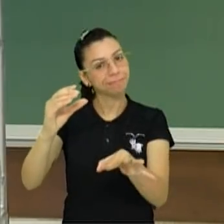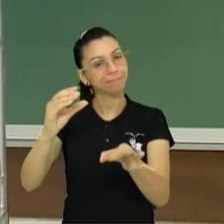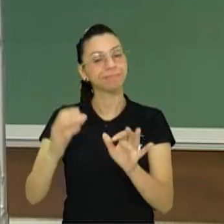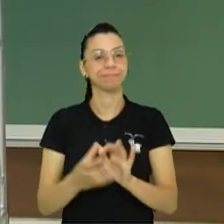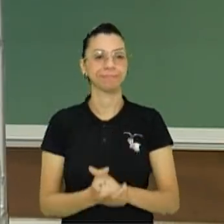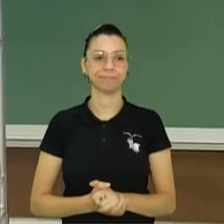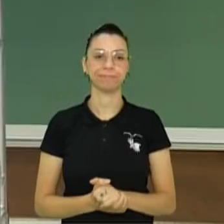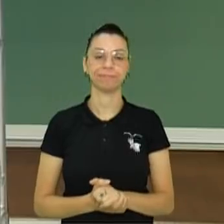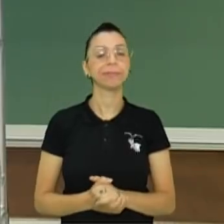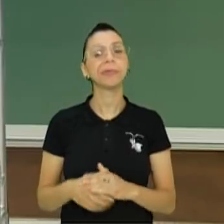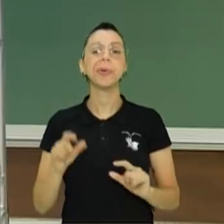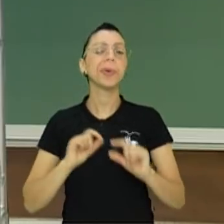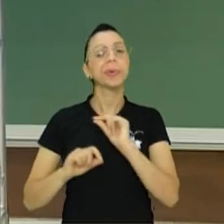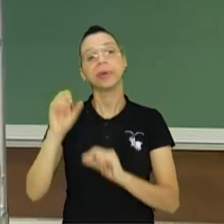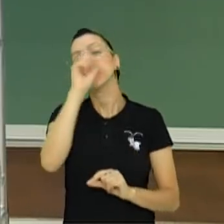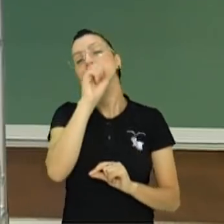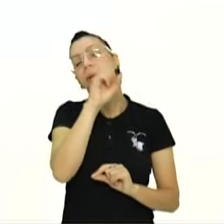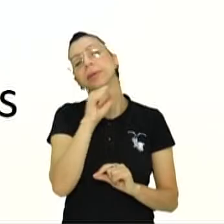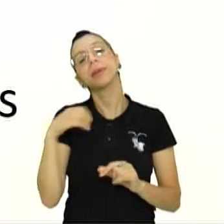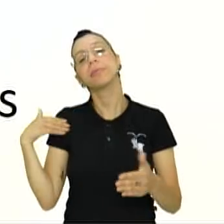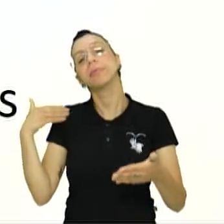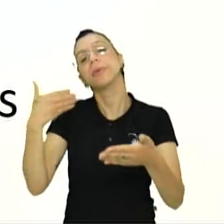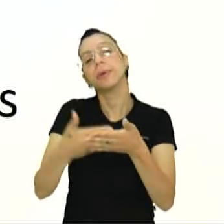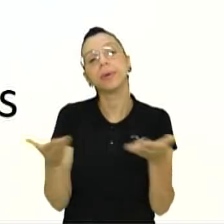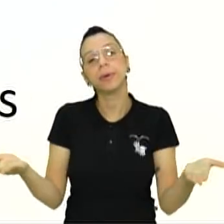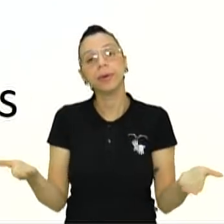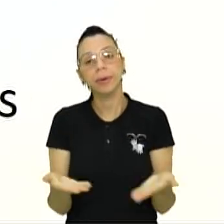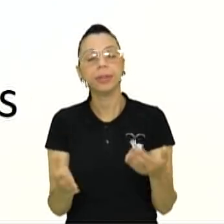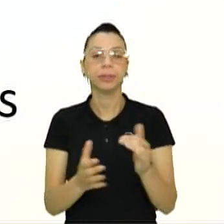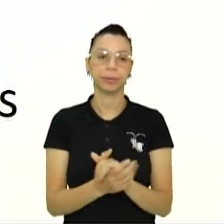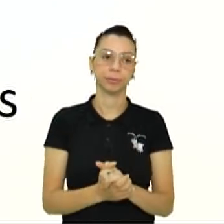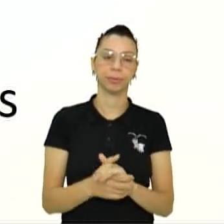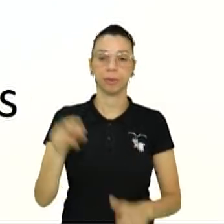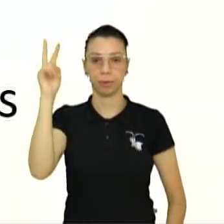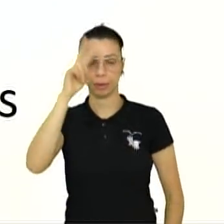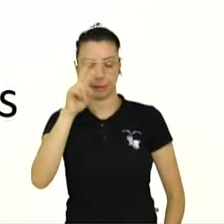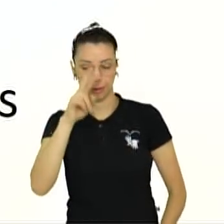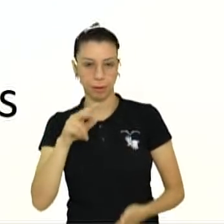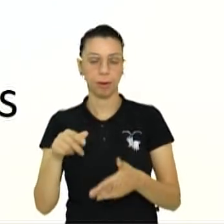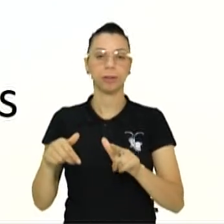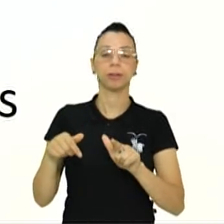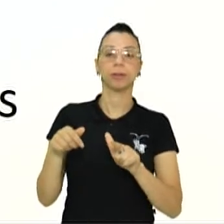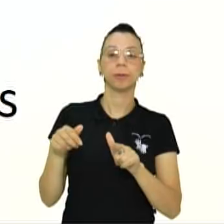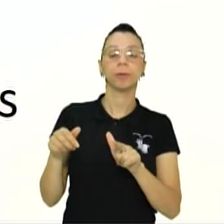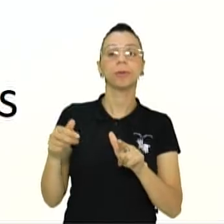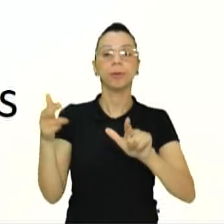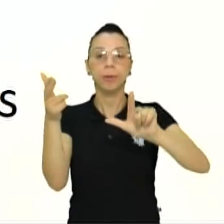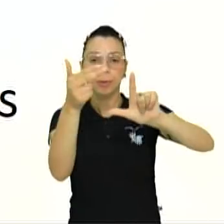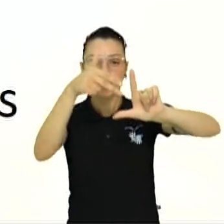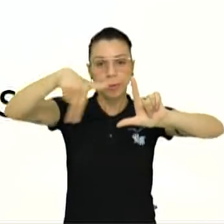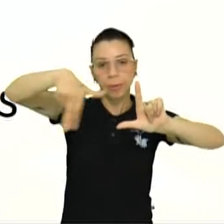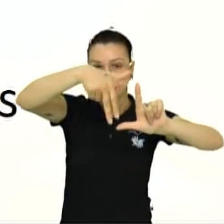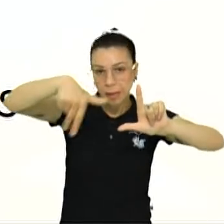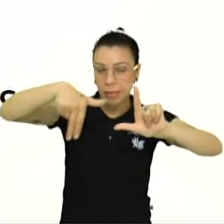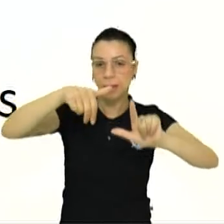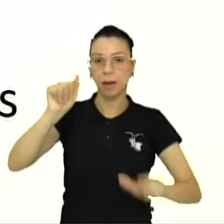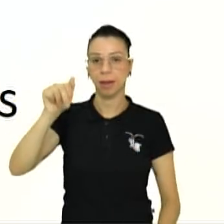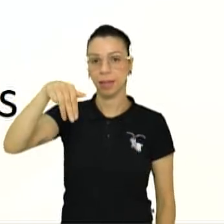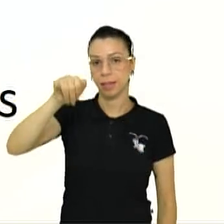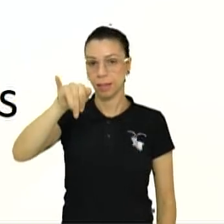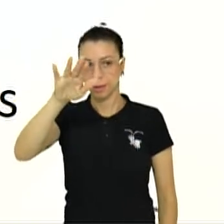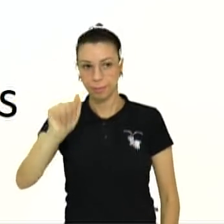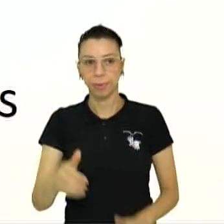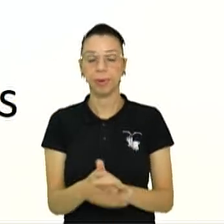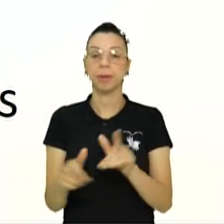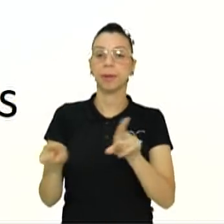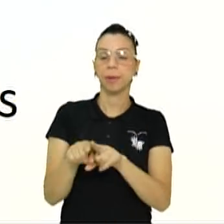acertou. O que aprendemos hoje? História do desenho anime, Genji Monogatari, que é o